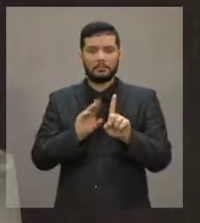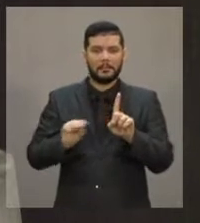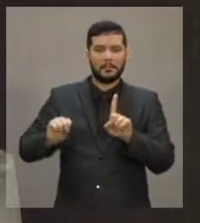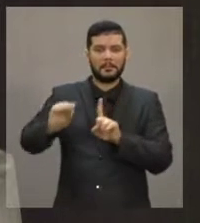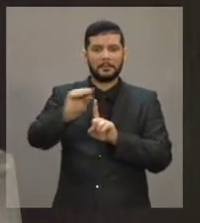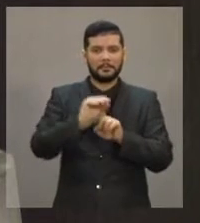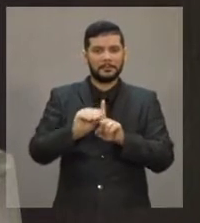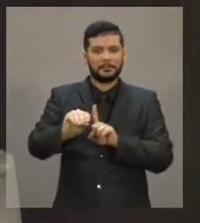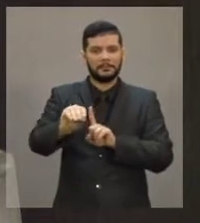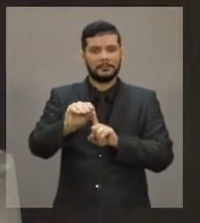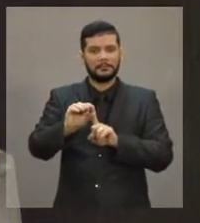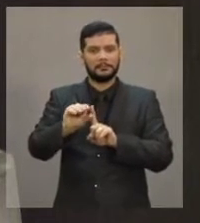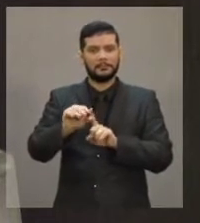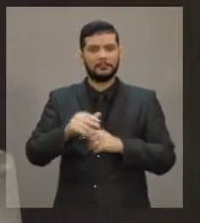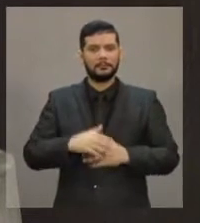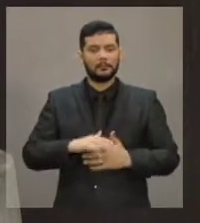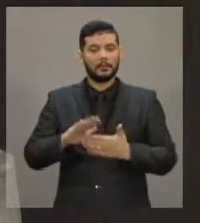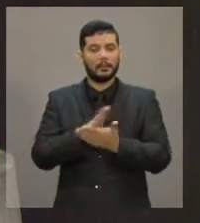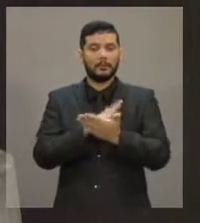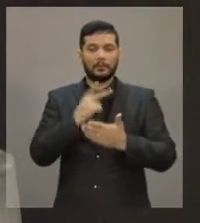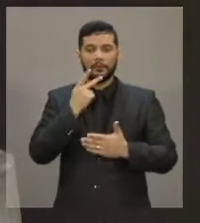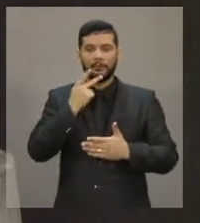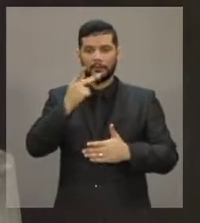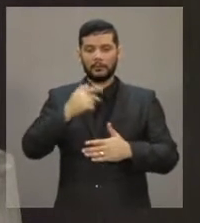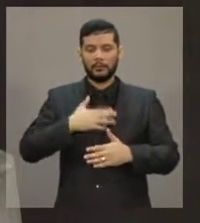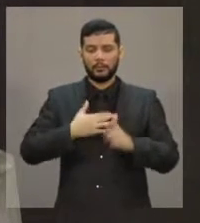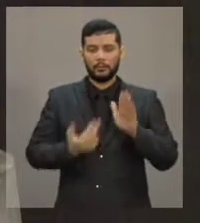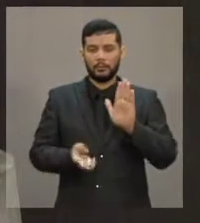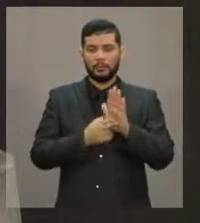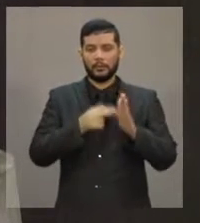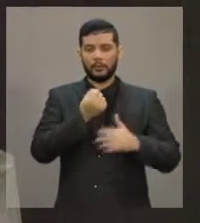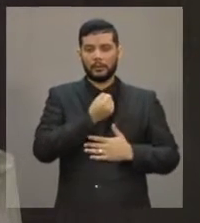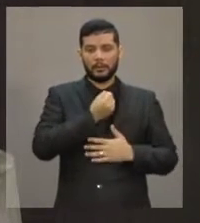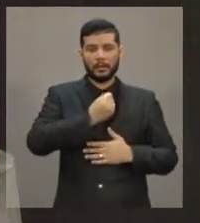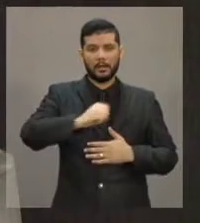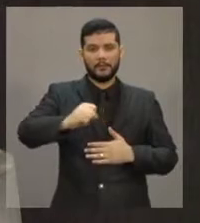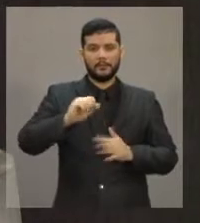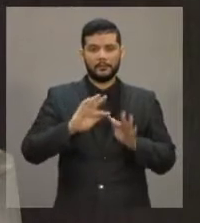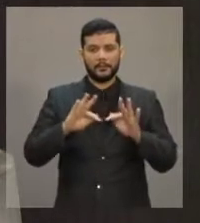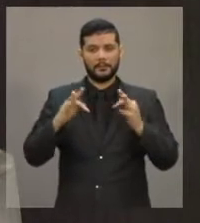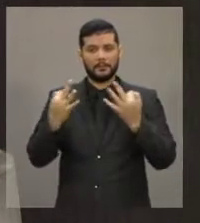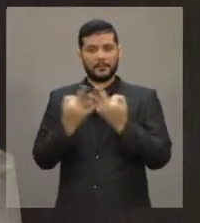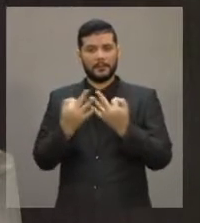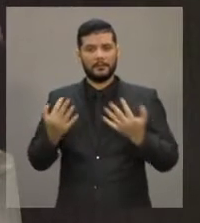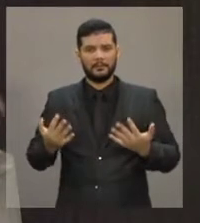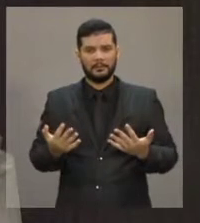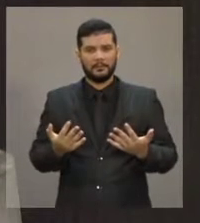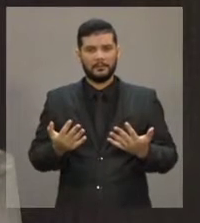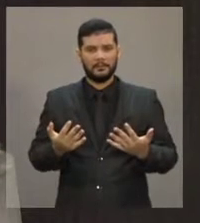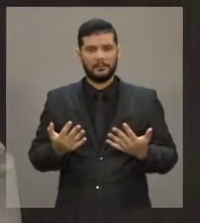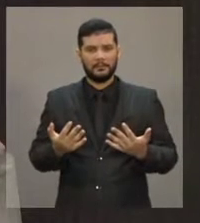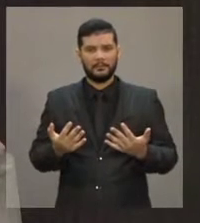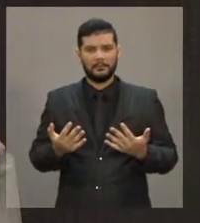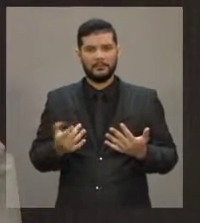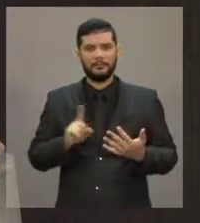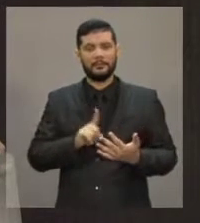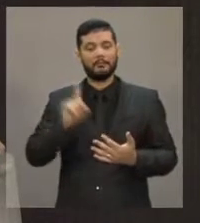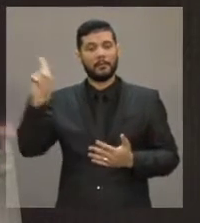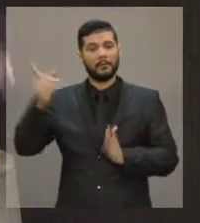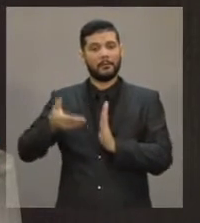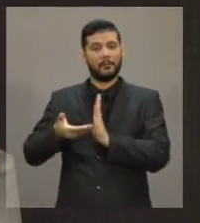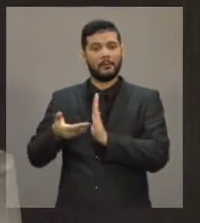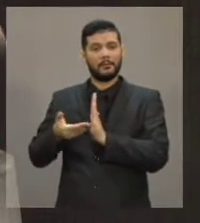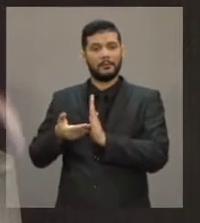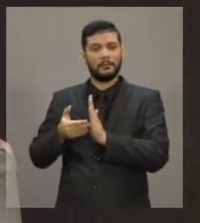rogam-se a si próprios como defensores da família, são aqueles que no Congresso Nacional,